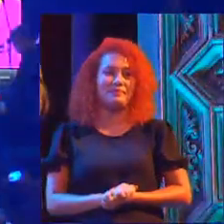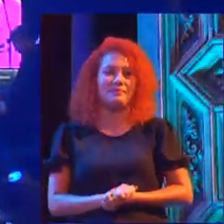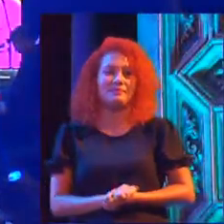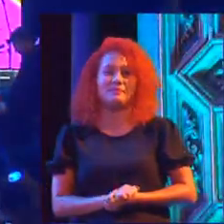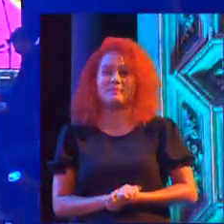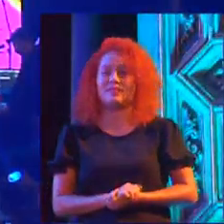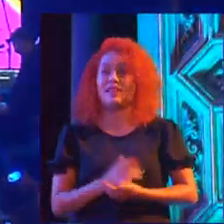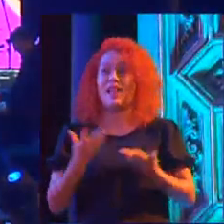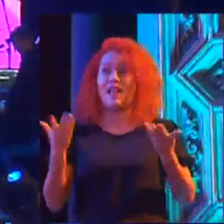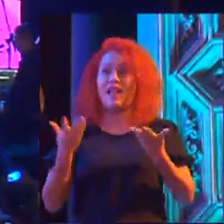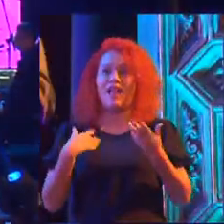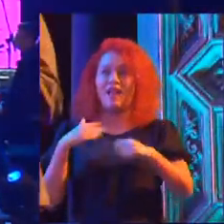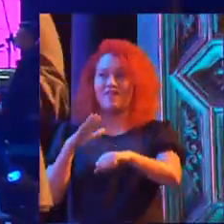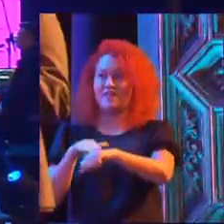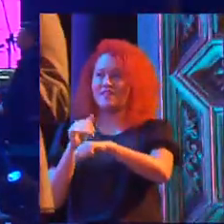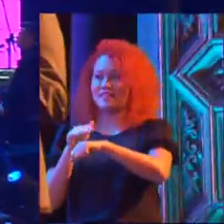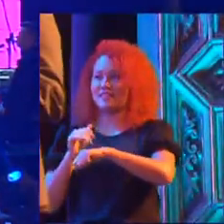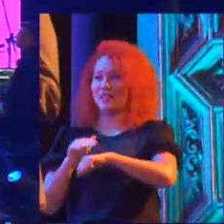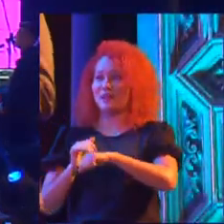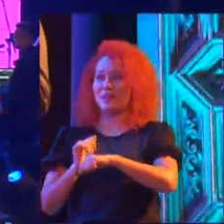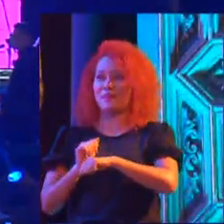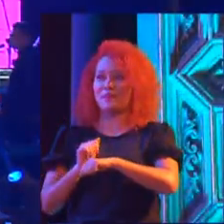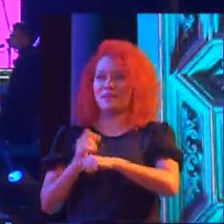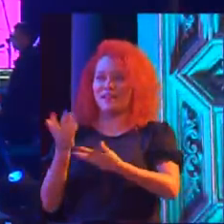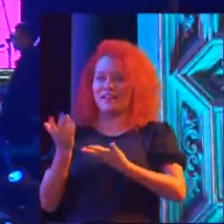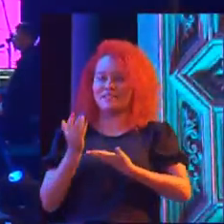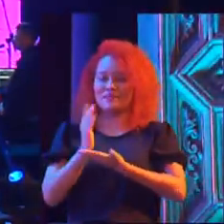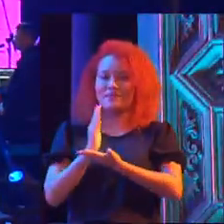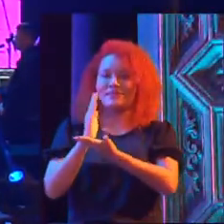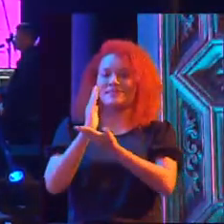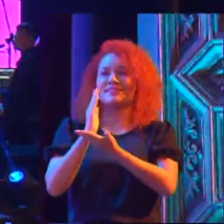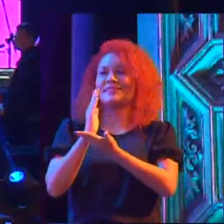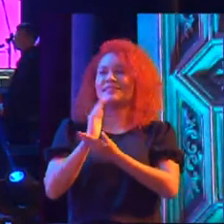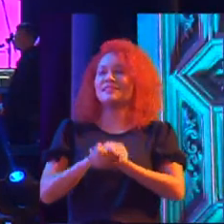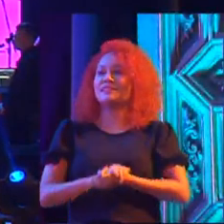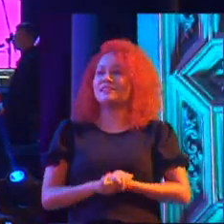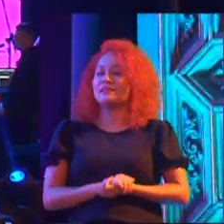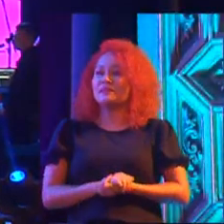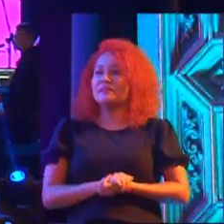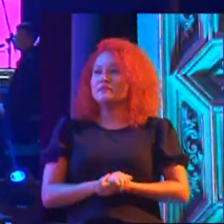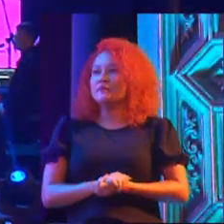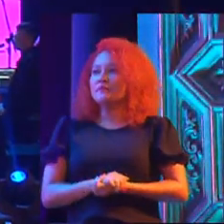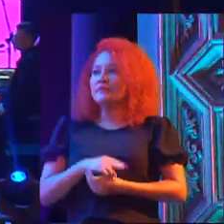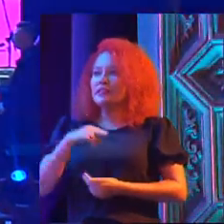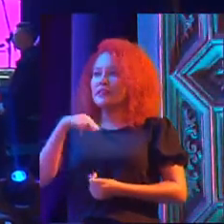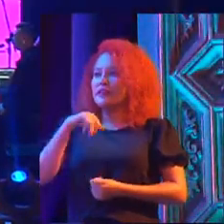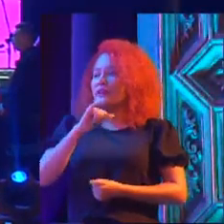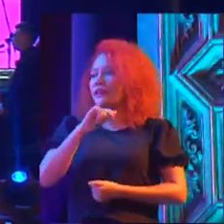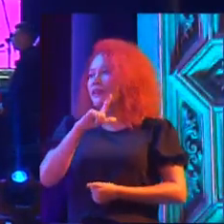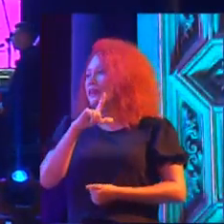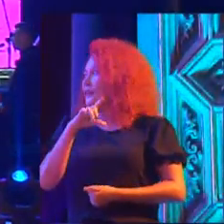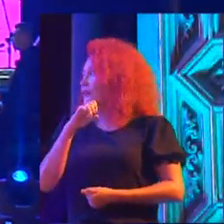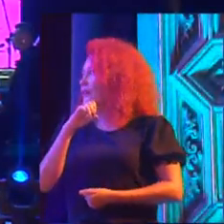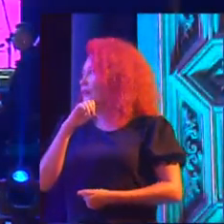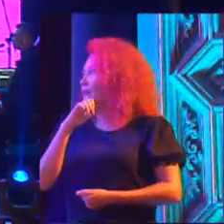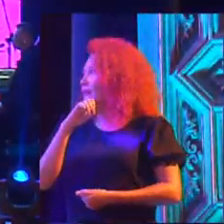E eu convido agora aqui para o palco para receber sua premiação. Nilson Chaves.